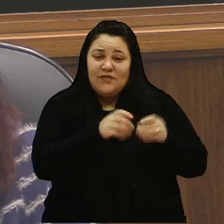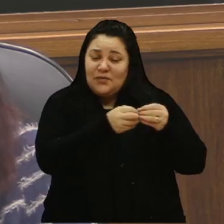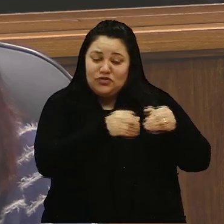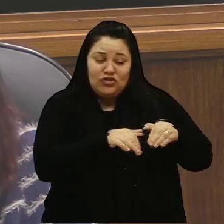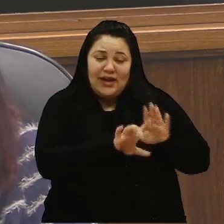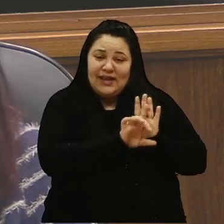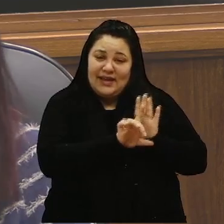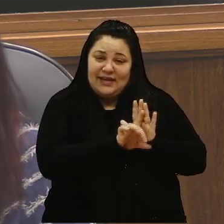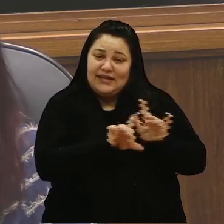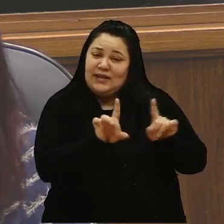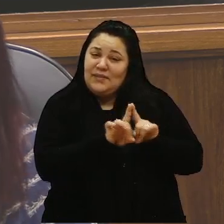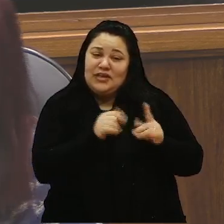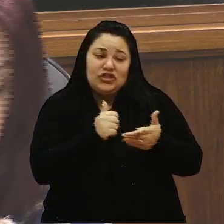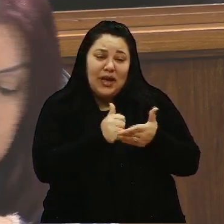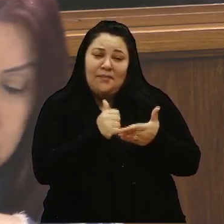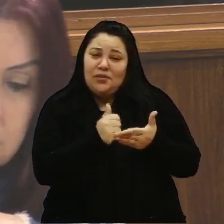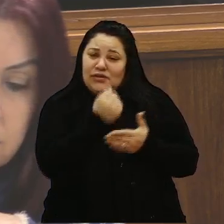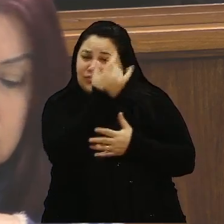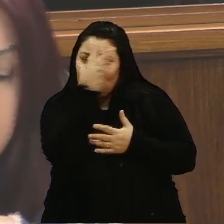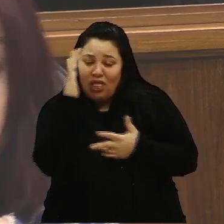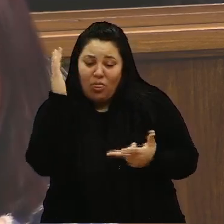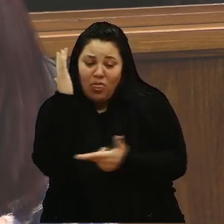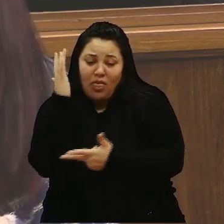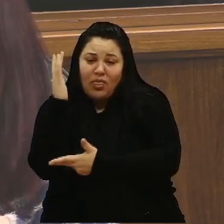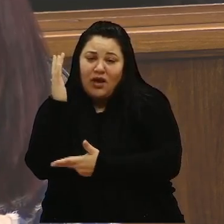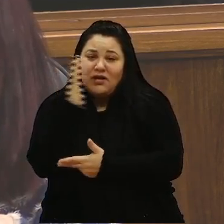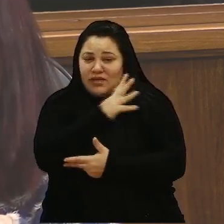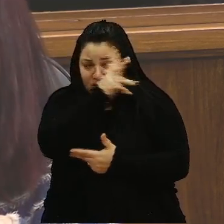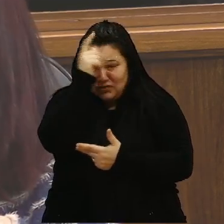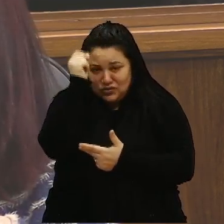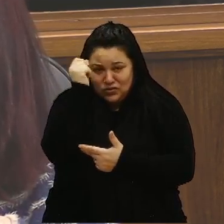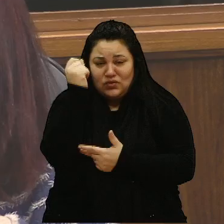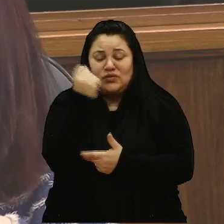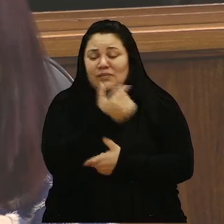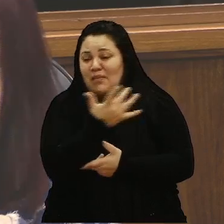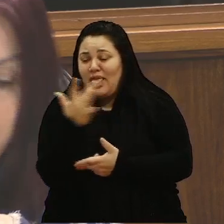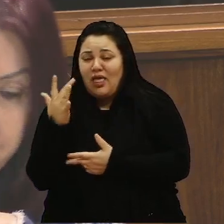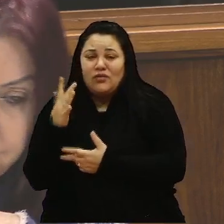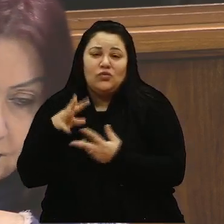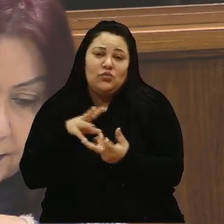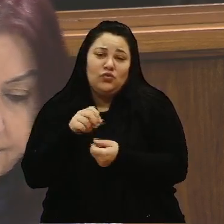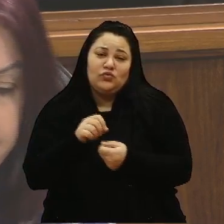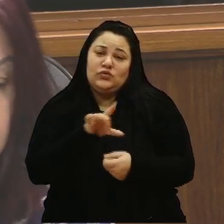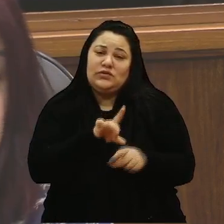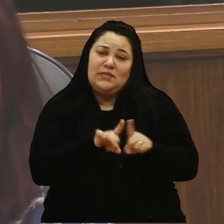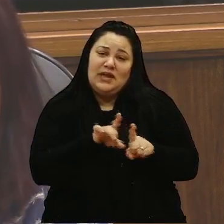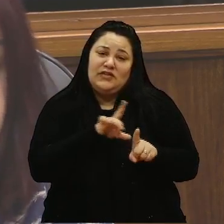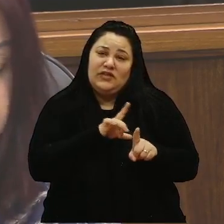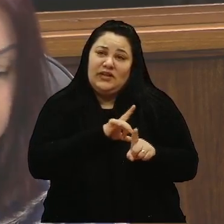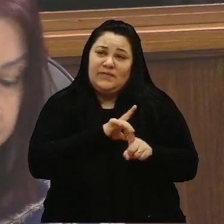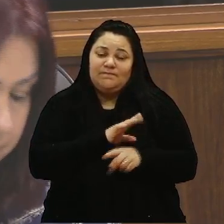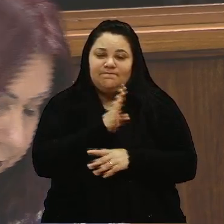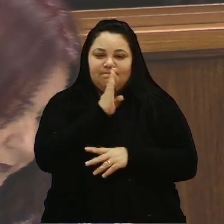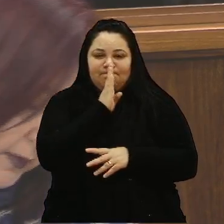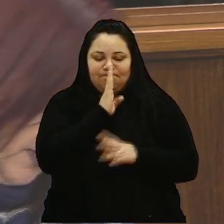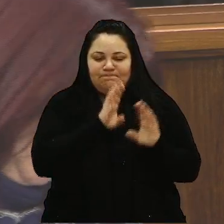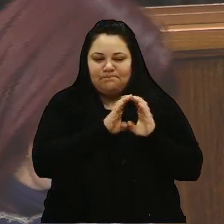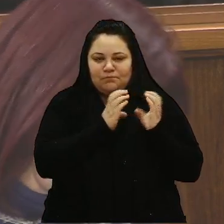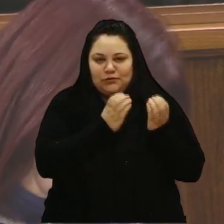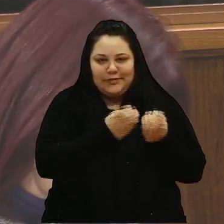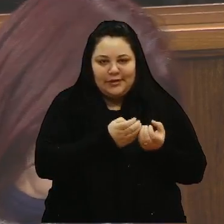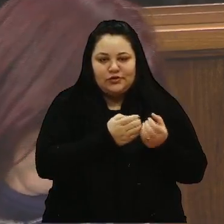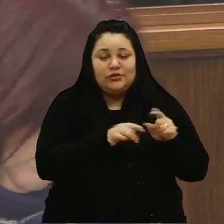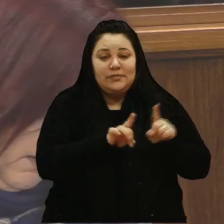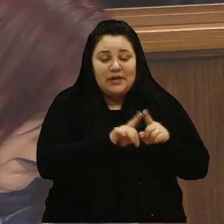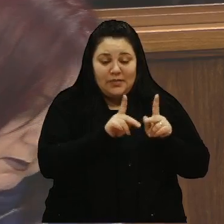o desmatamento ambiental, a gente tem o silenciamento de comunidades e povos indígenas,